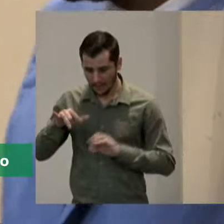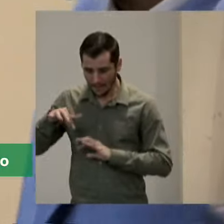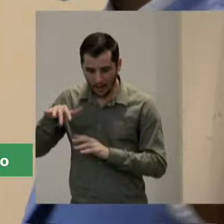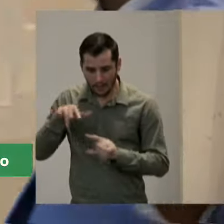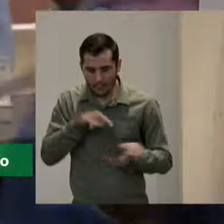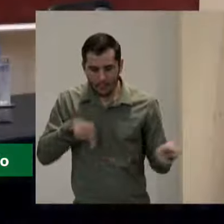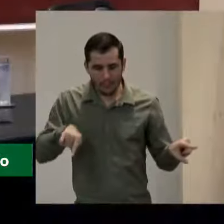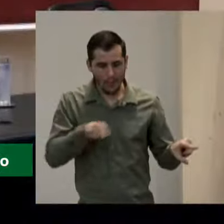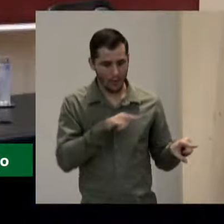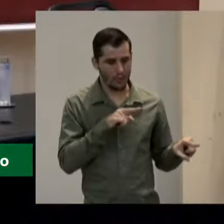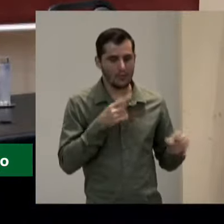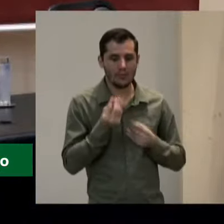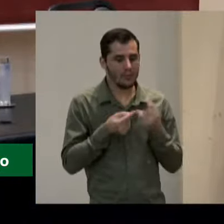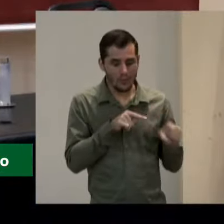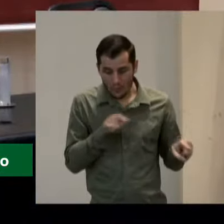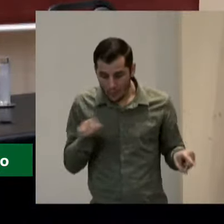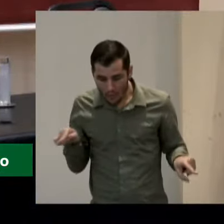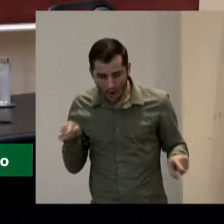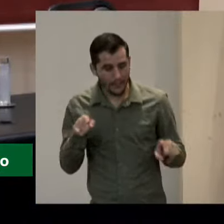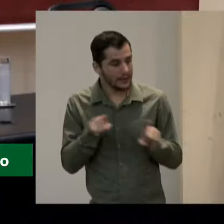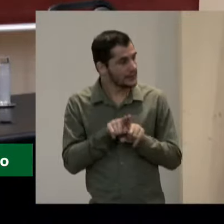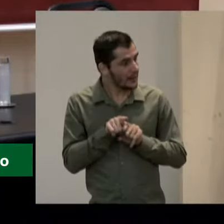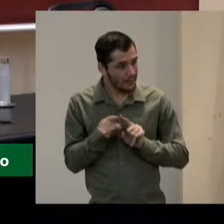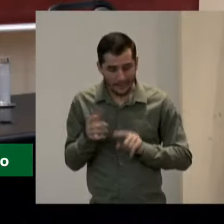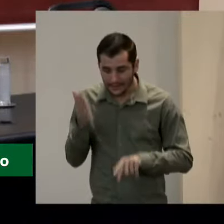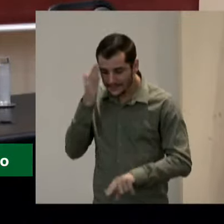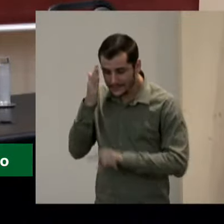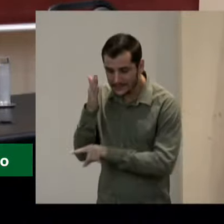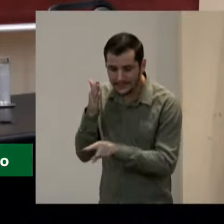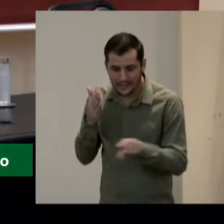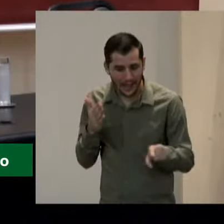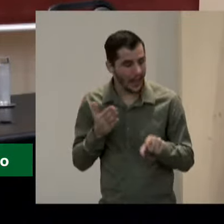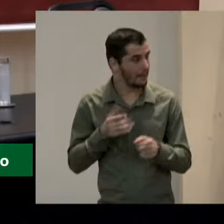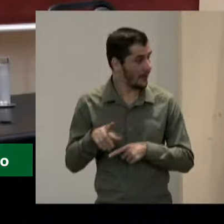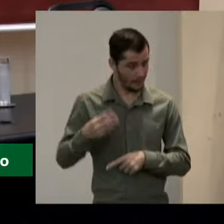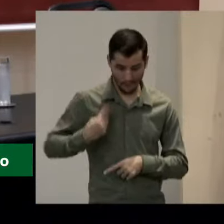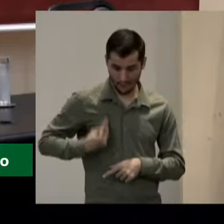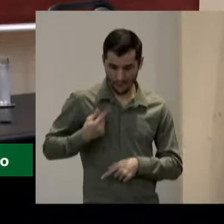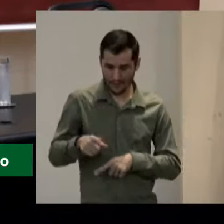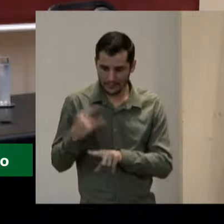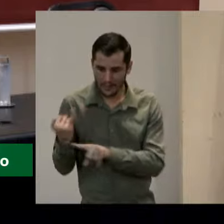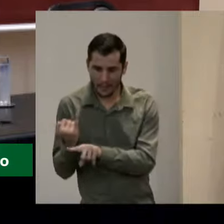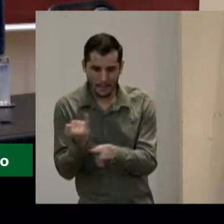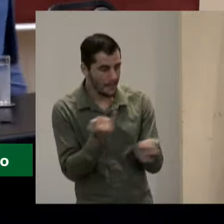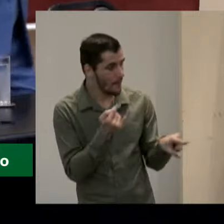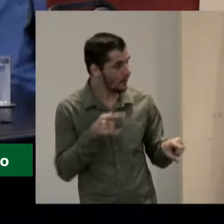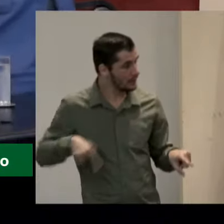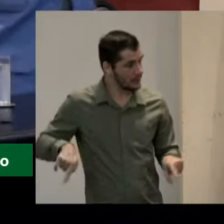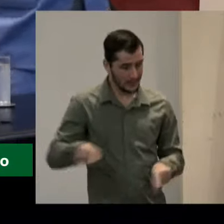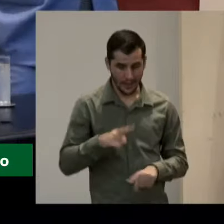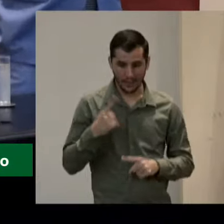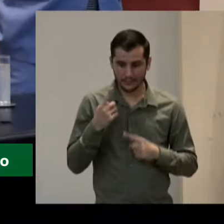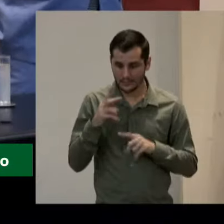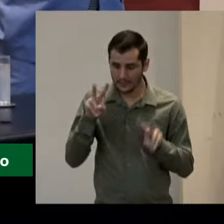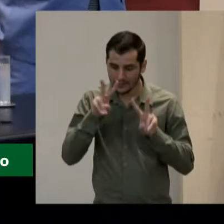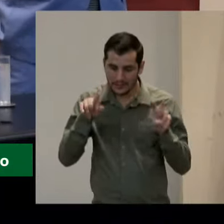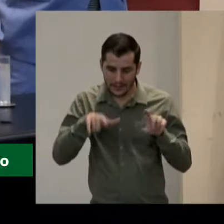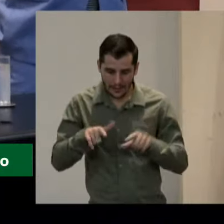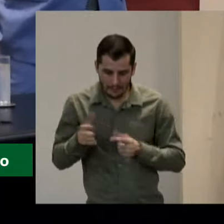que eu conheci esses mundos e como conhecer esses mundos se tornam importantes para a promoção